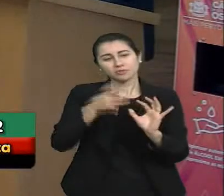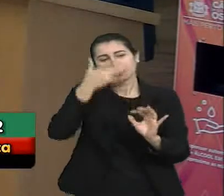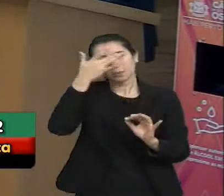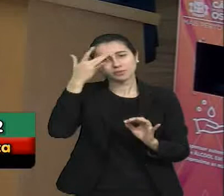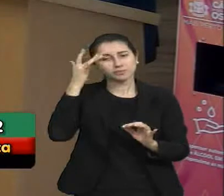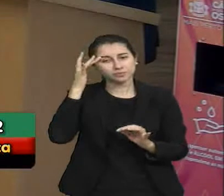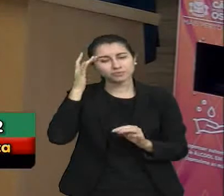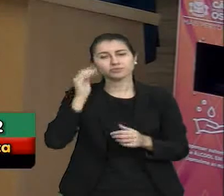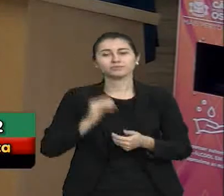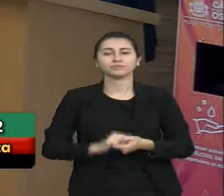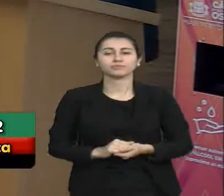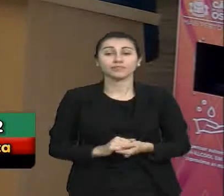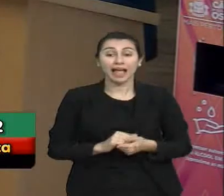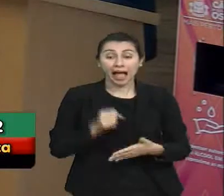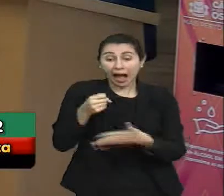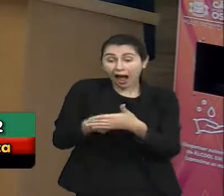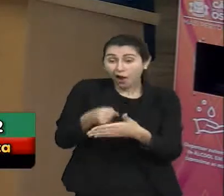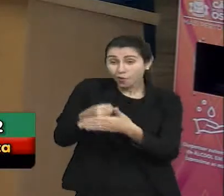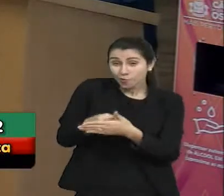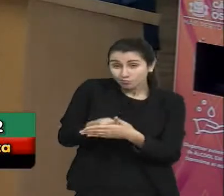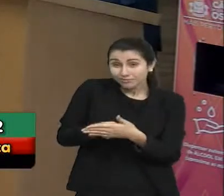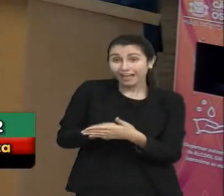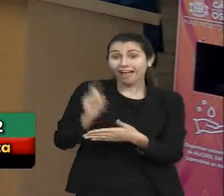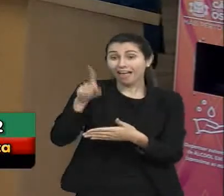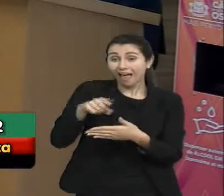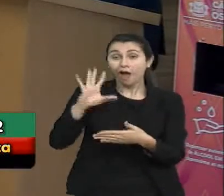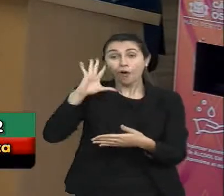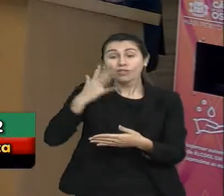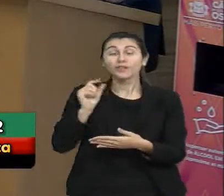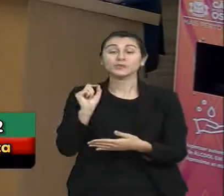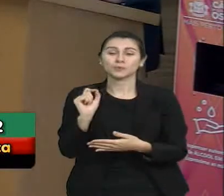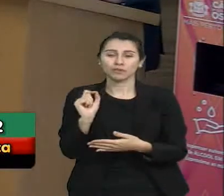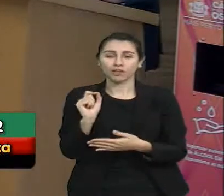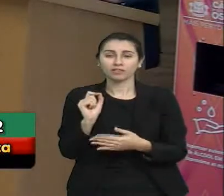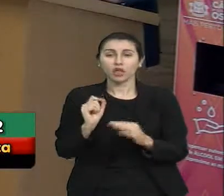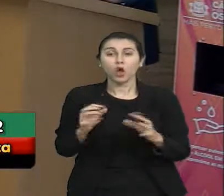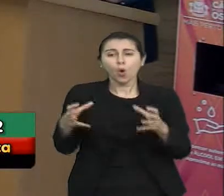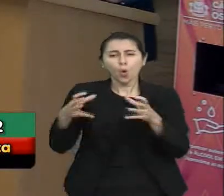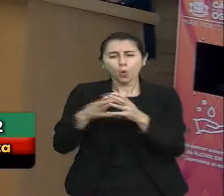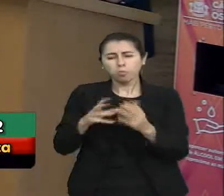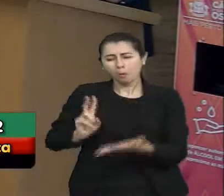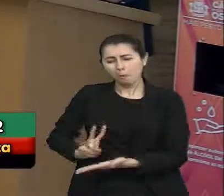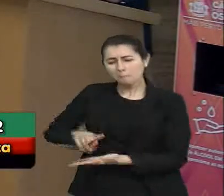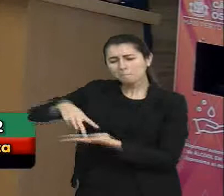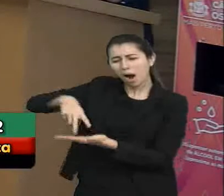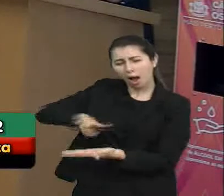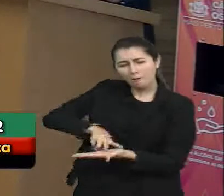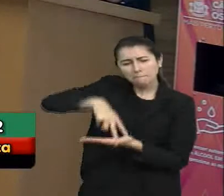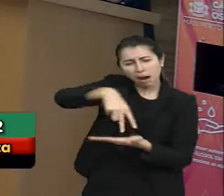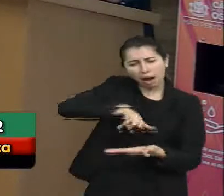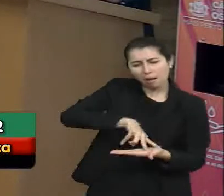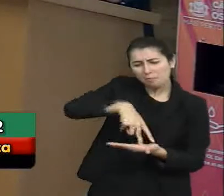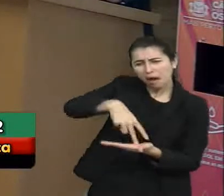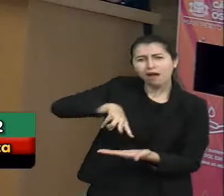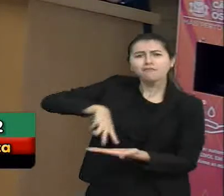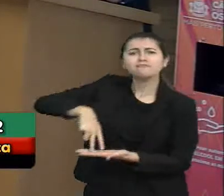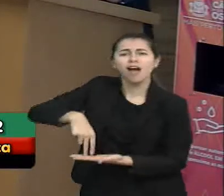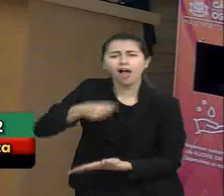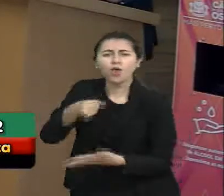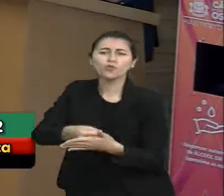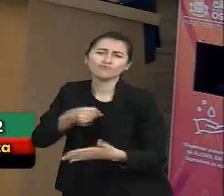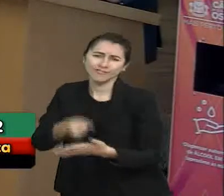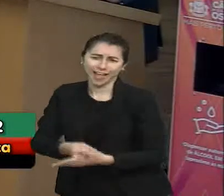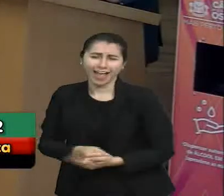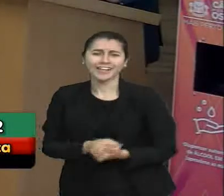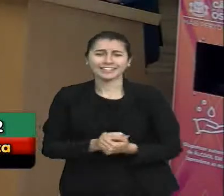dá quando a classe trabalhadora levanta. E se temos uma coisa aqui, a todos os